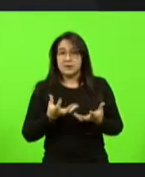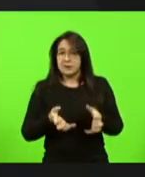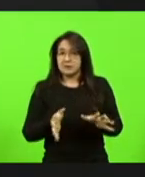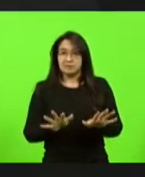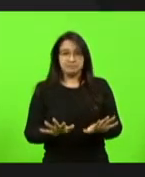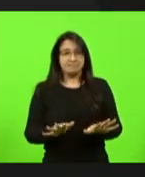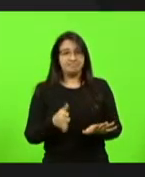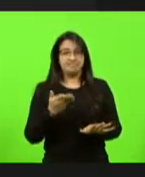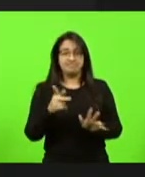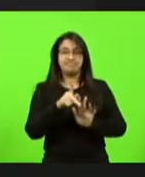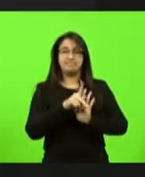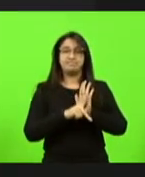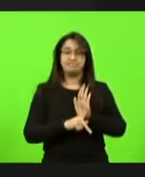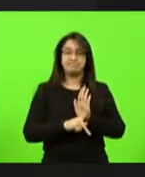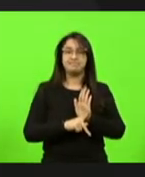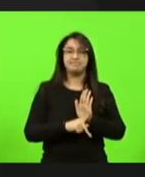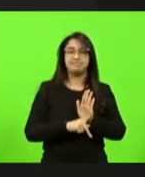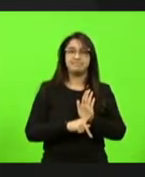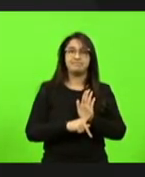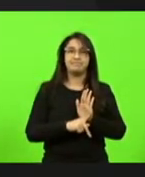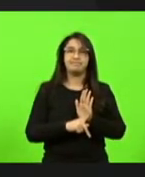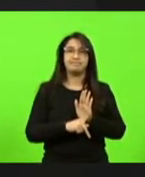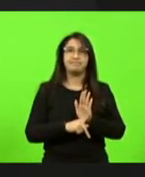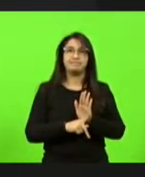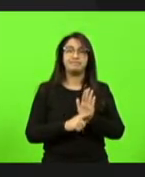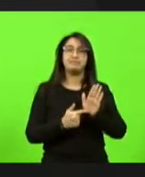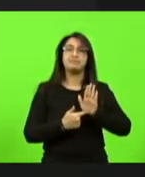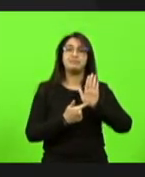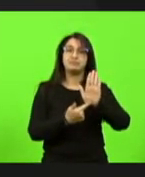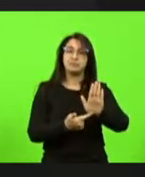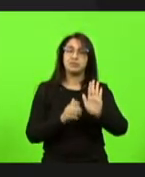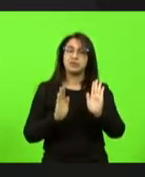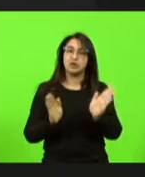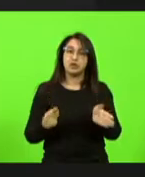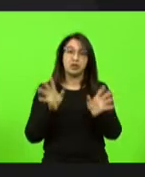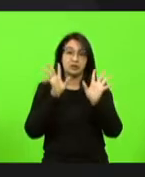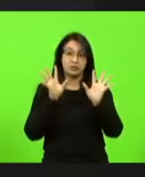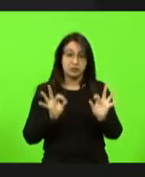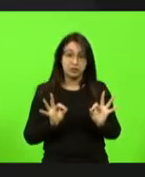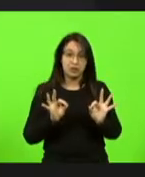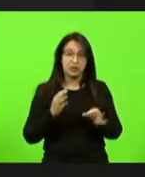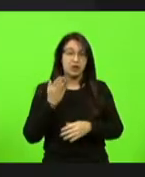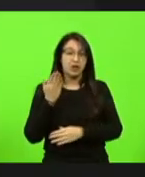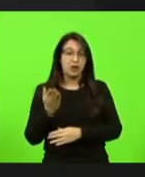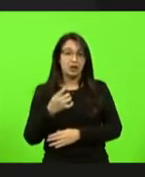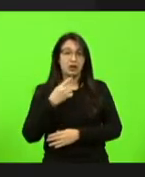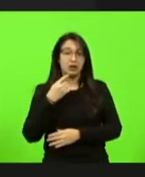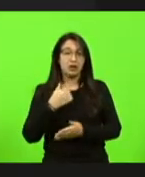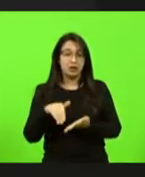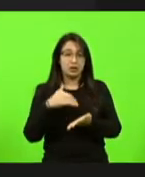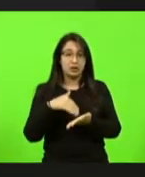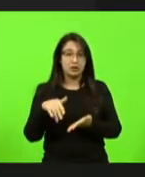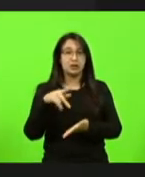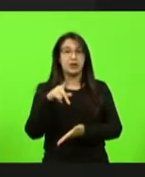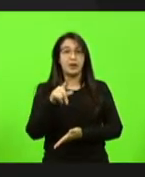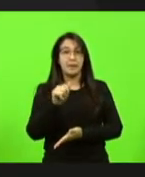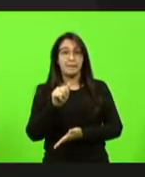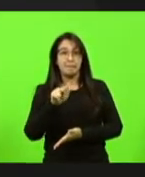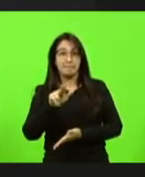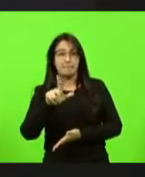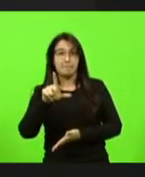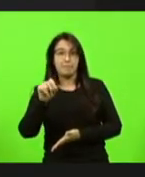projeto que foi apresentado. Não sei qual que é o posicionamento do deputado, do secretário Paulo Eli, deveria ter